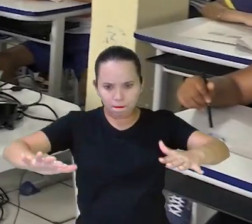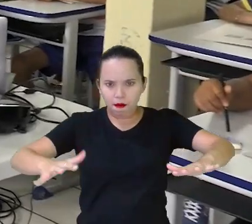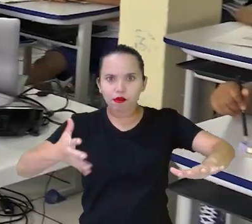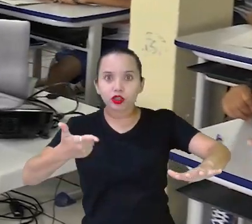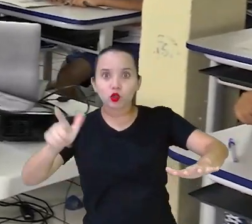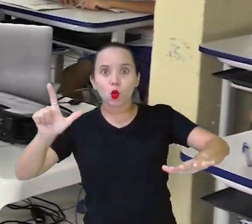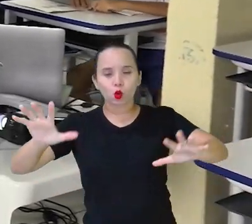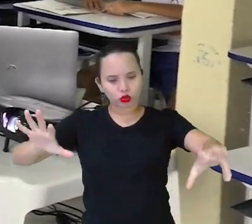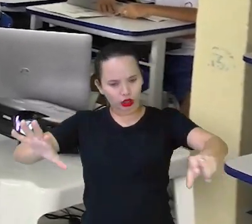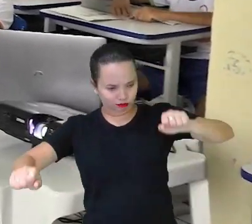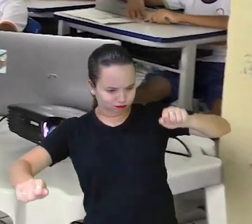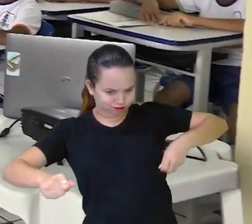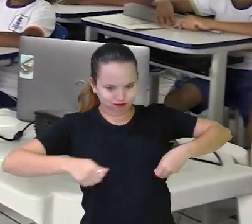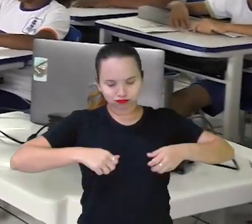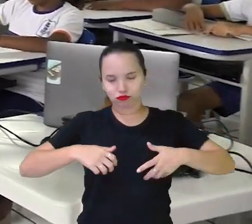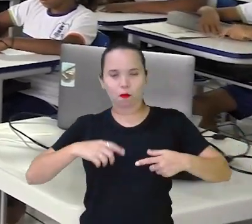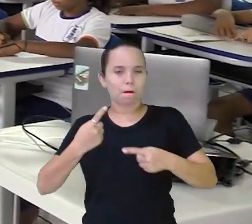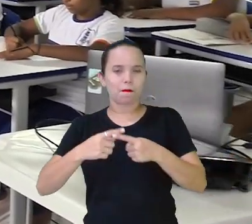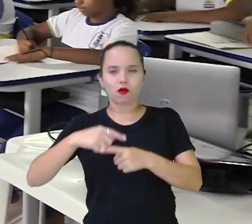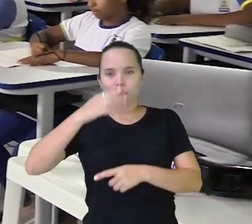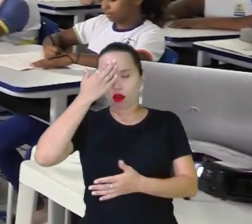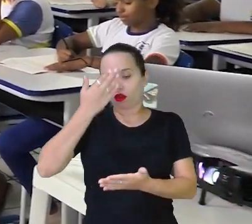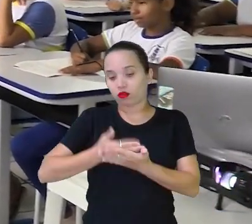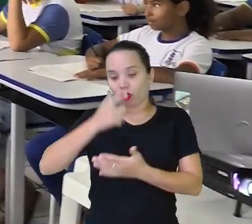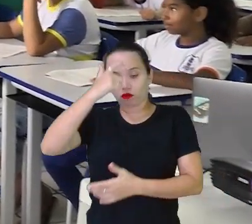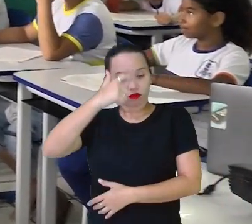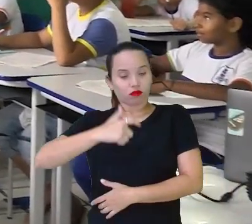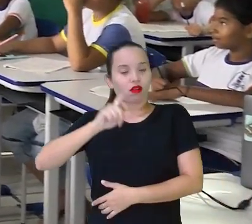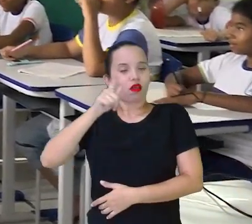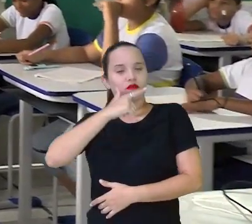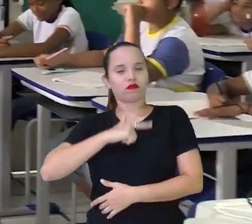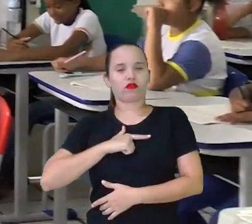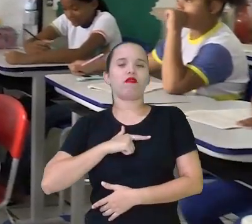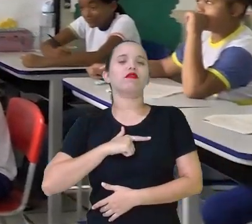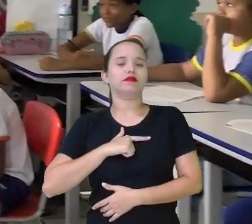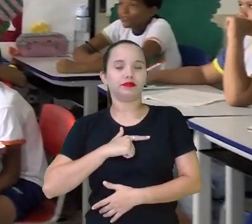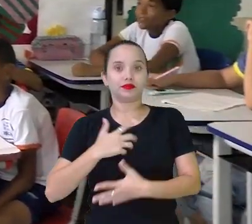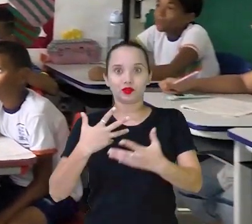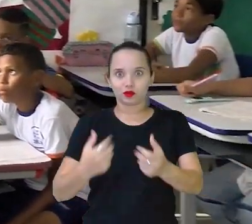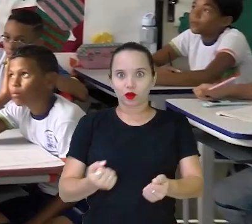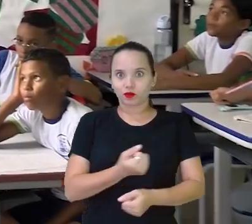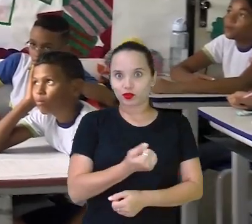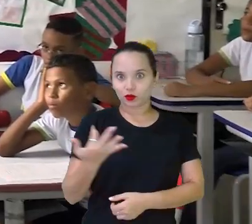feia. Vamos lá ver se é essa a resposta. Vamos à contagem?